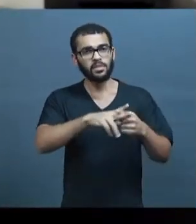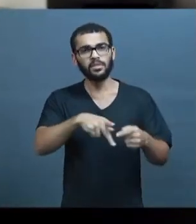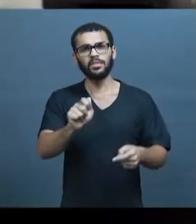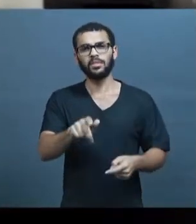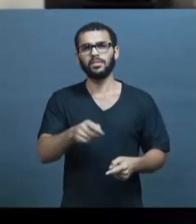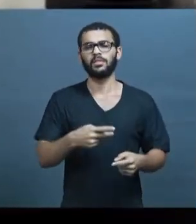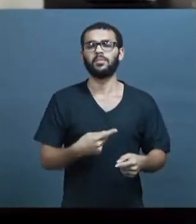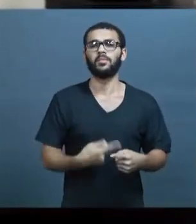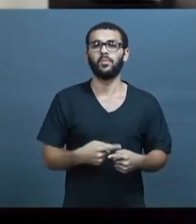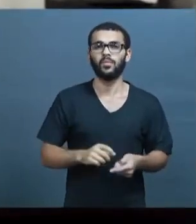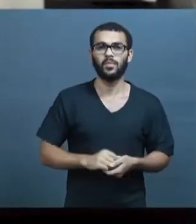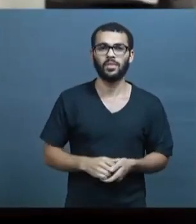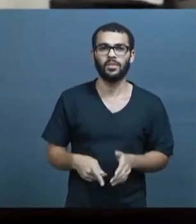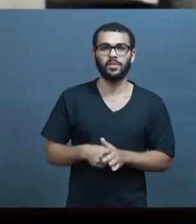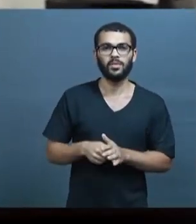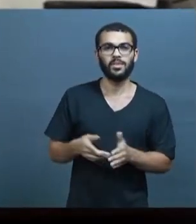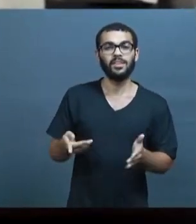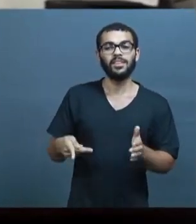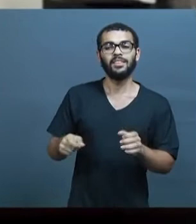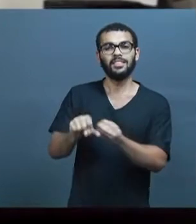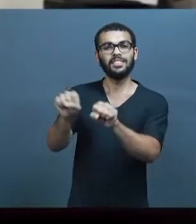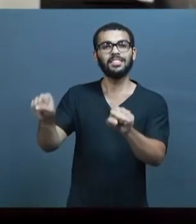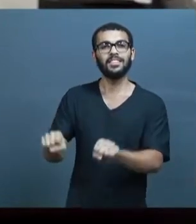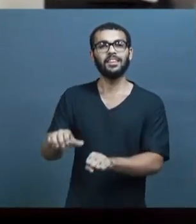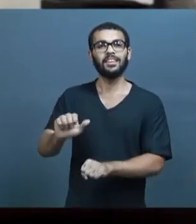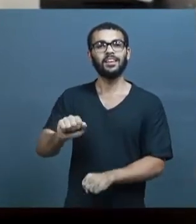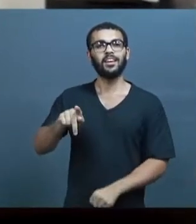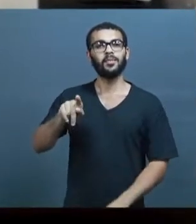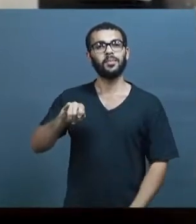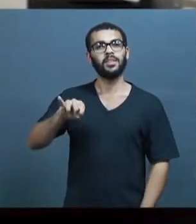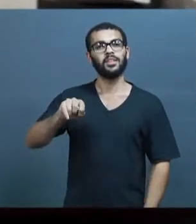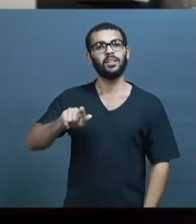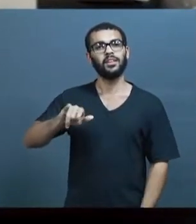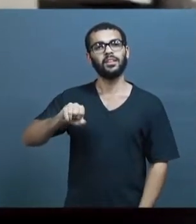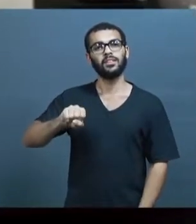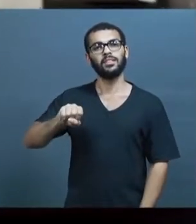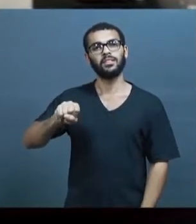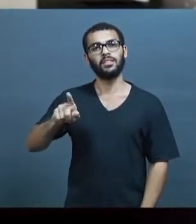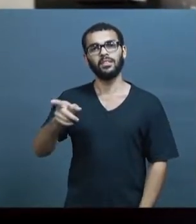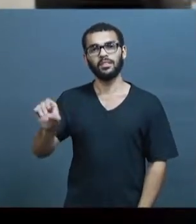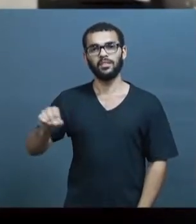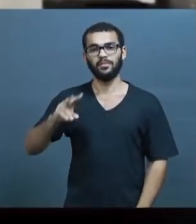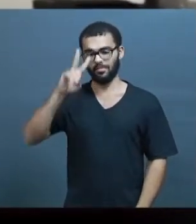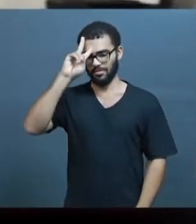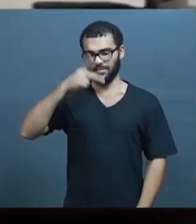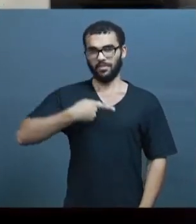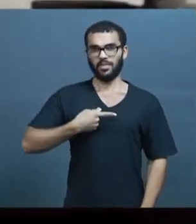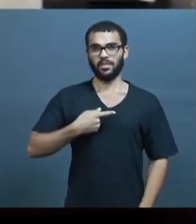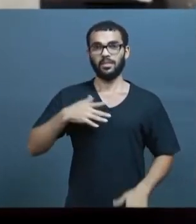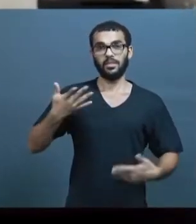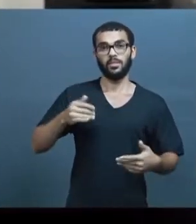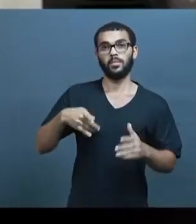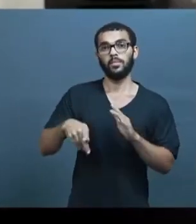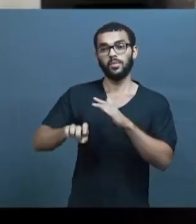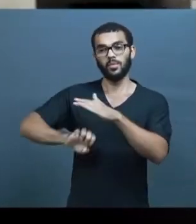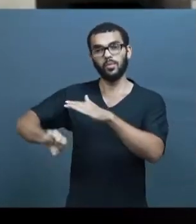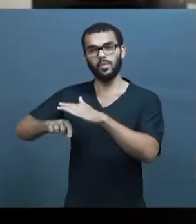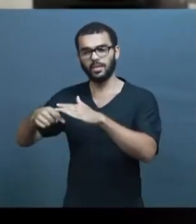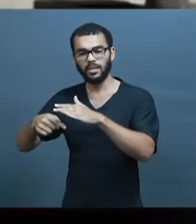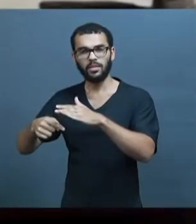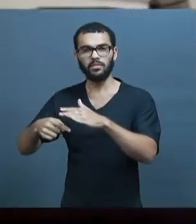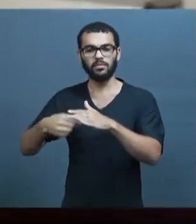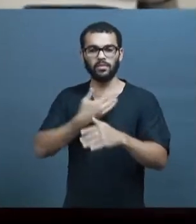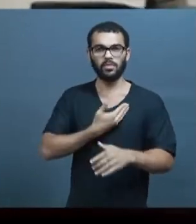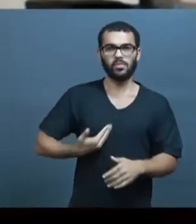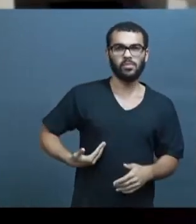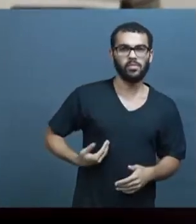reforma, mas a criação de um sistema de capitalização individual no qual o patrão e o governo não contribuem. Ela